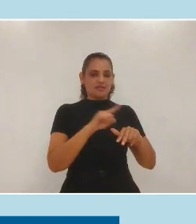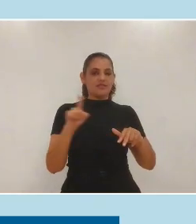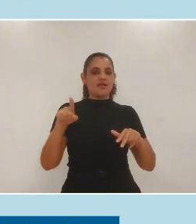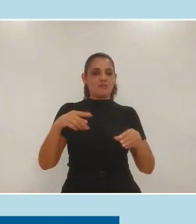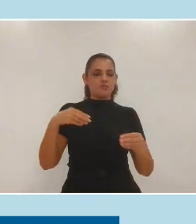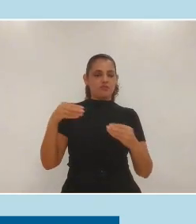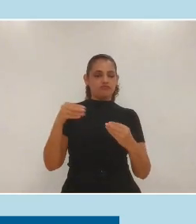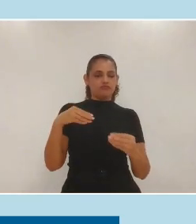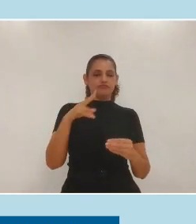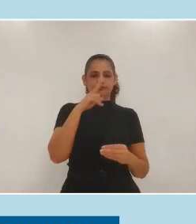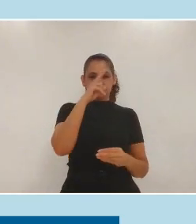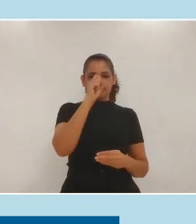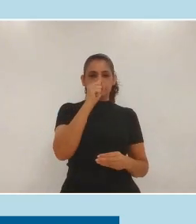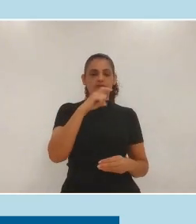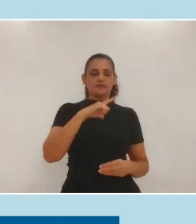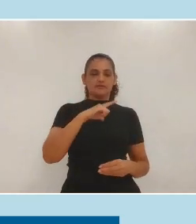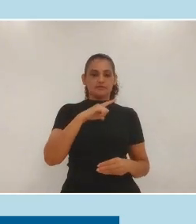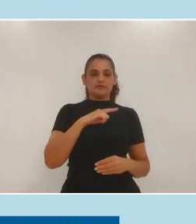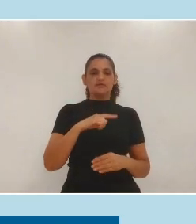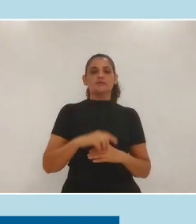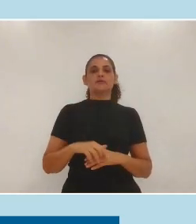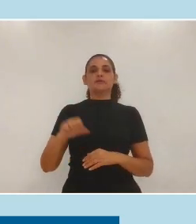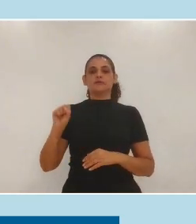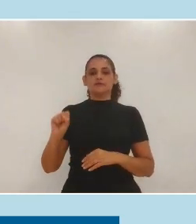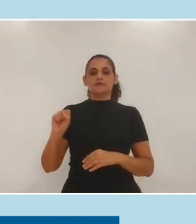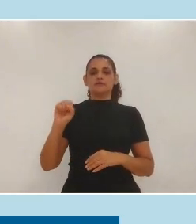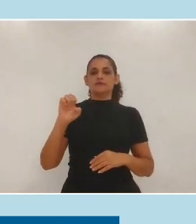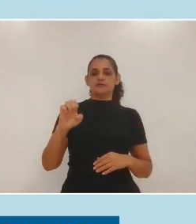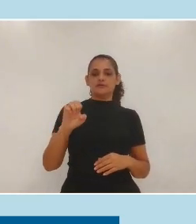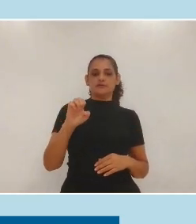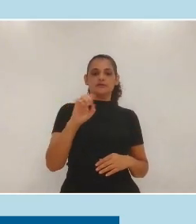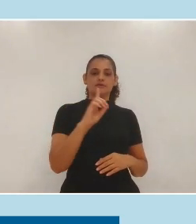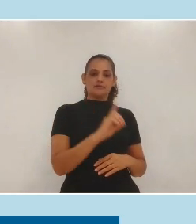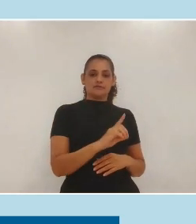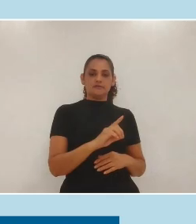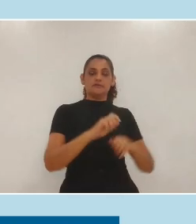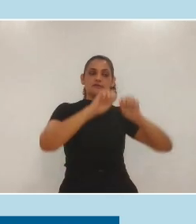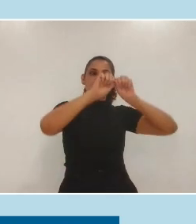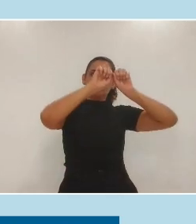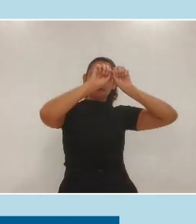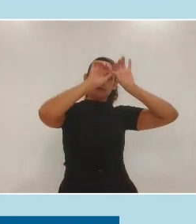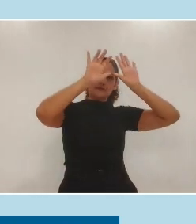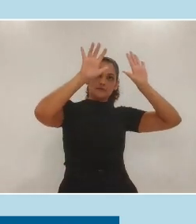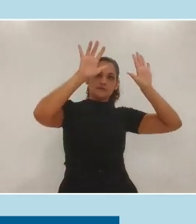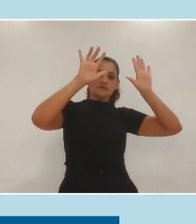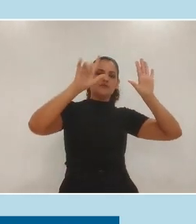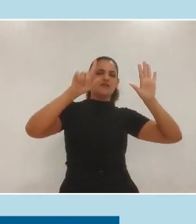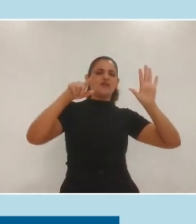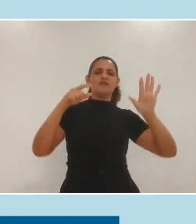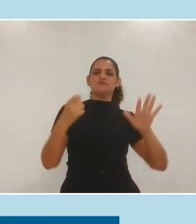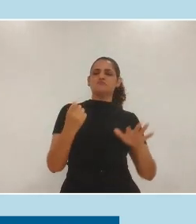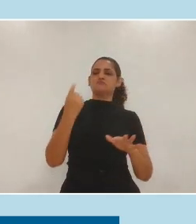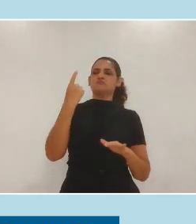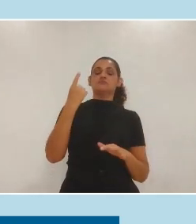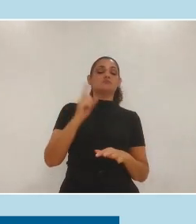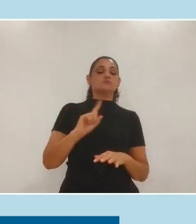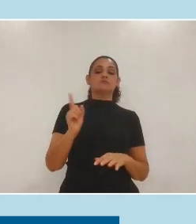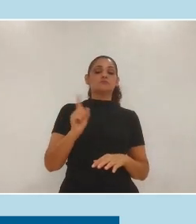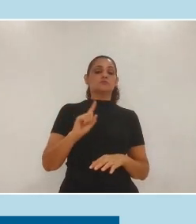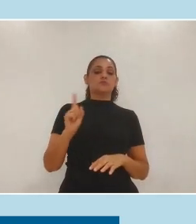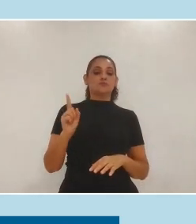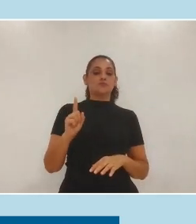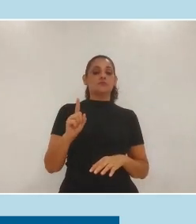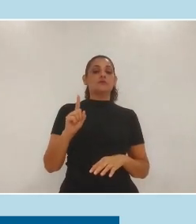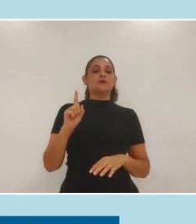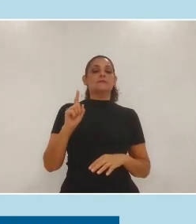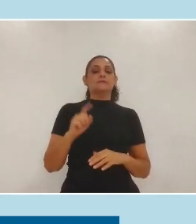quando a síndrome de Ehlers-Danlos e o autismo, a gente não está falando de uma coincidência, a gente está falando de